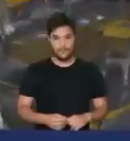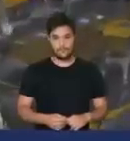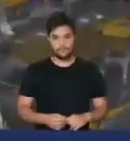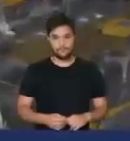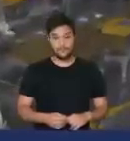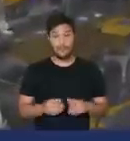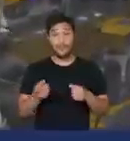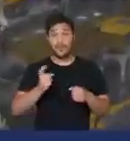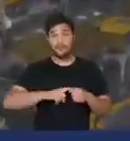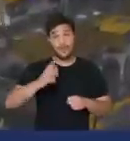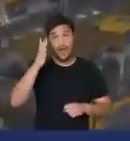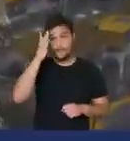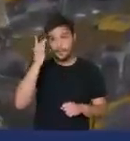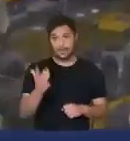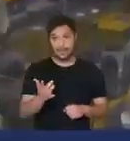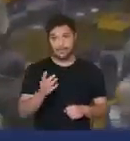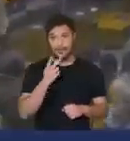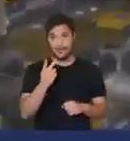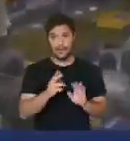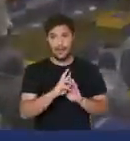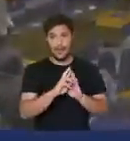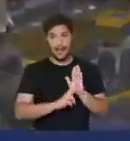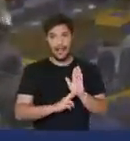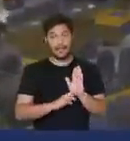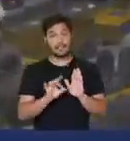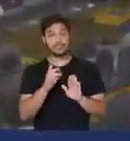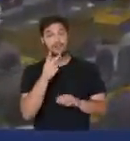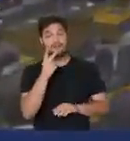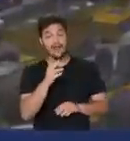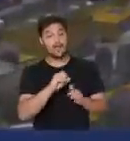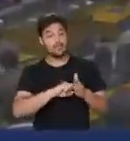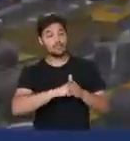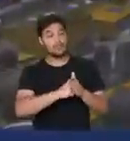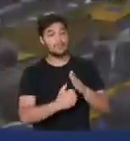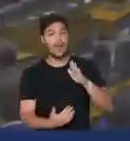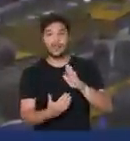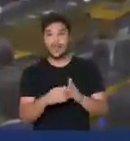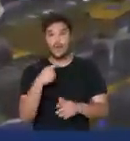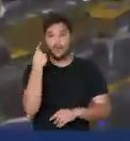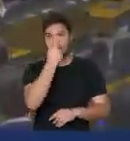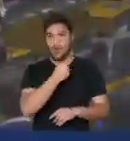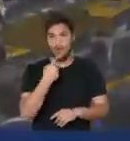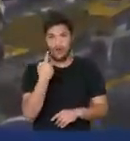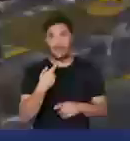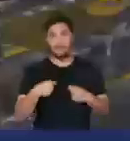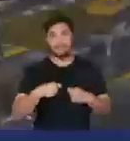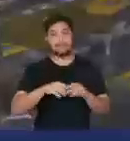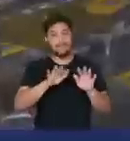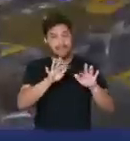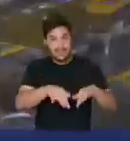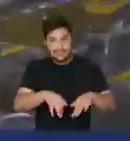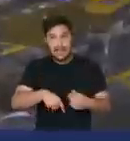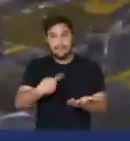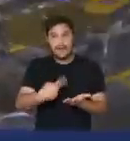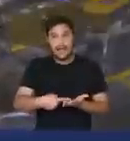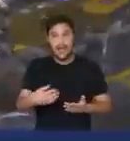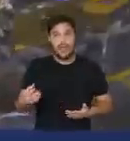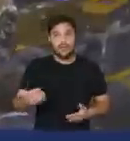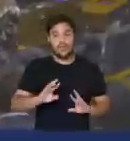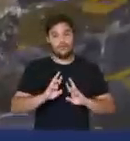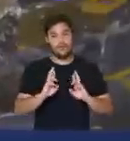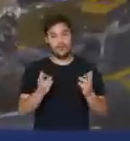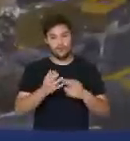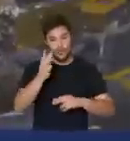e retomá-la somente amanhã, alegando que o regimento só prevê a suspensão por uma hora, que ele deveria então encerrar e convocar uma nova